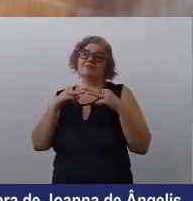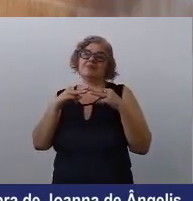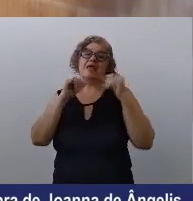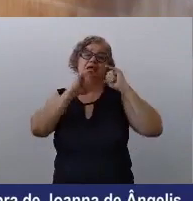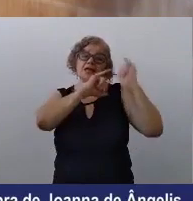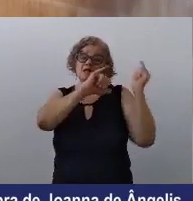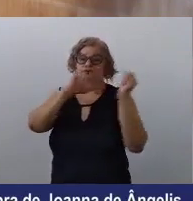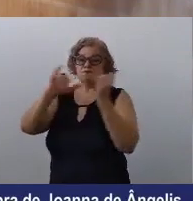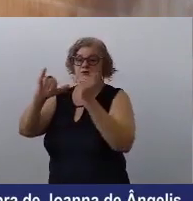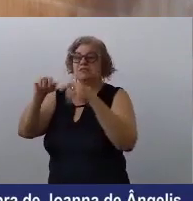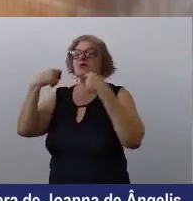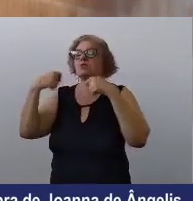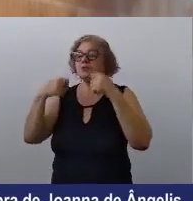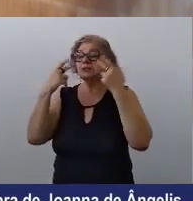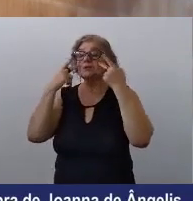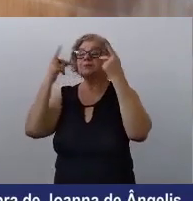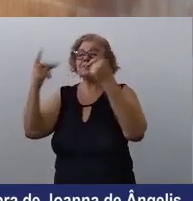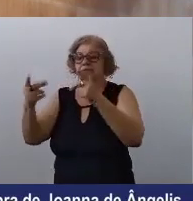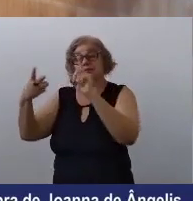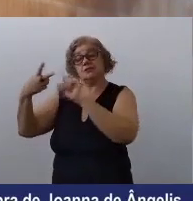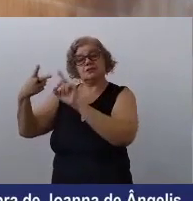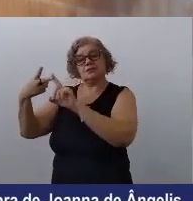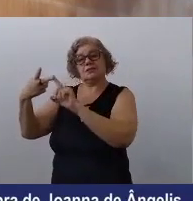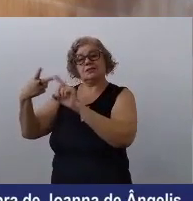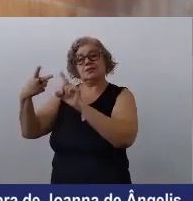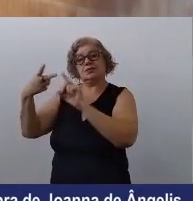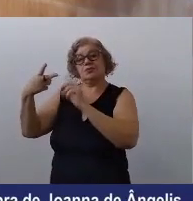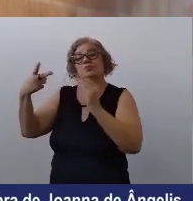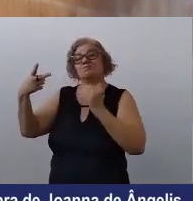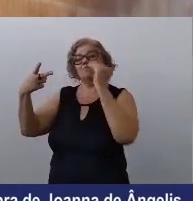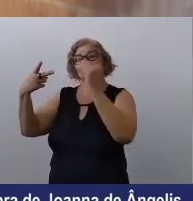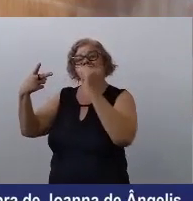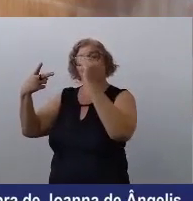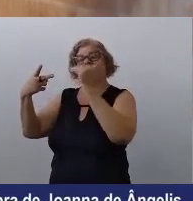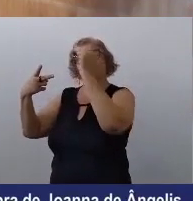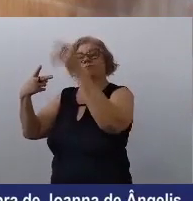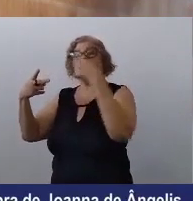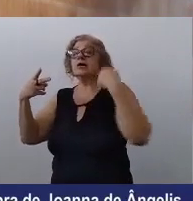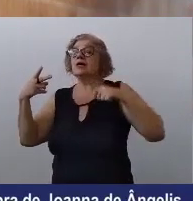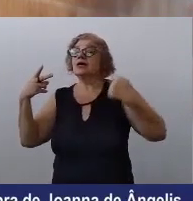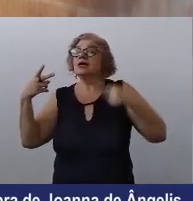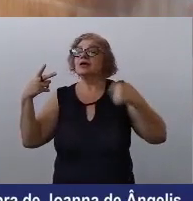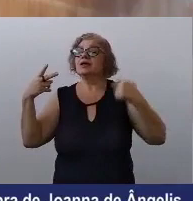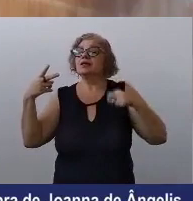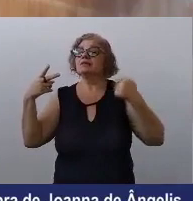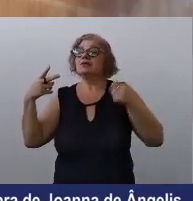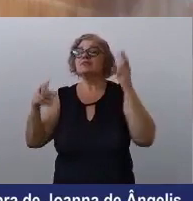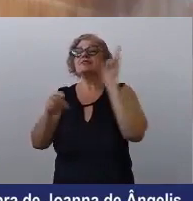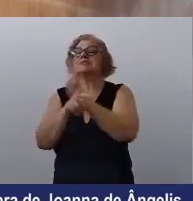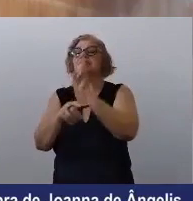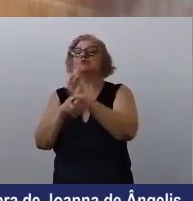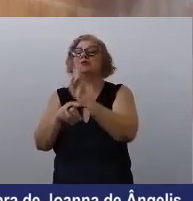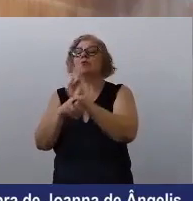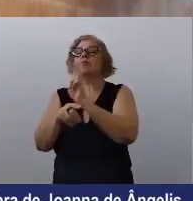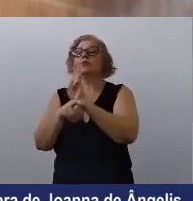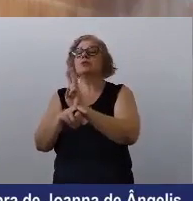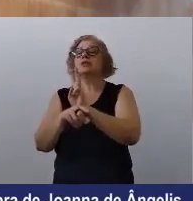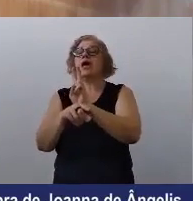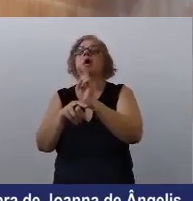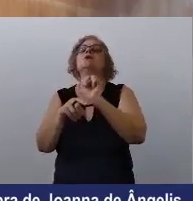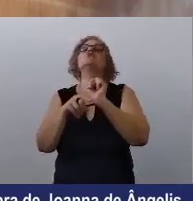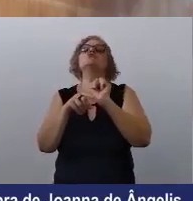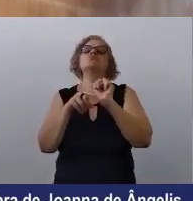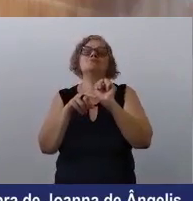Digo-te que terás que estar muito mais atenta junto a ele, porque ele necessitará do teu